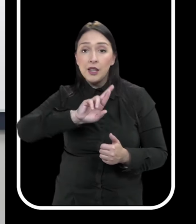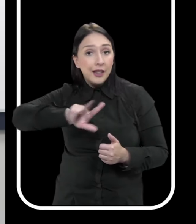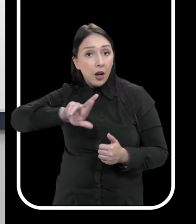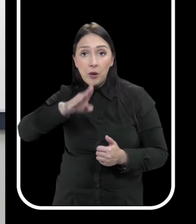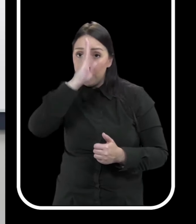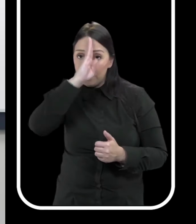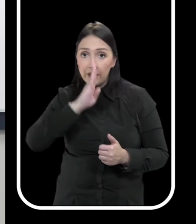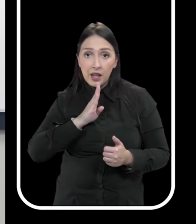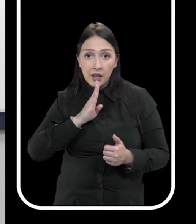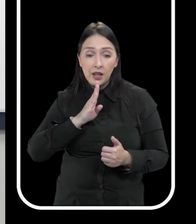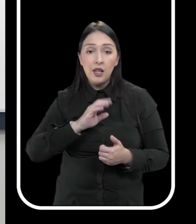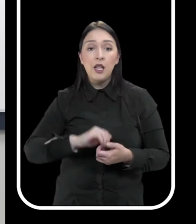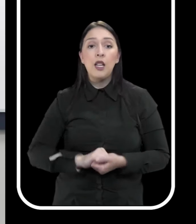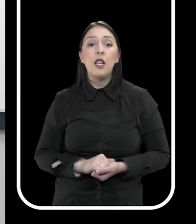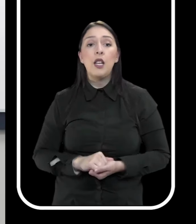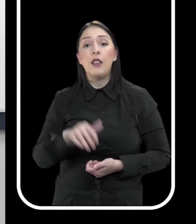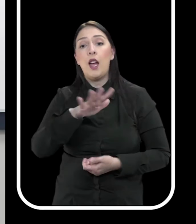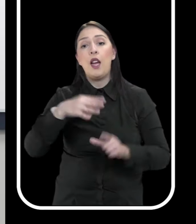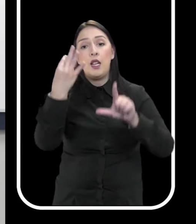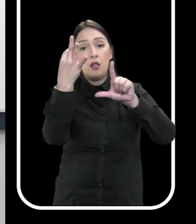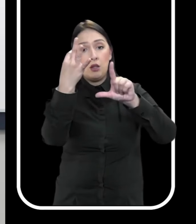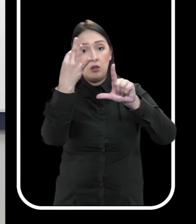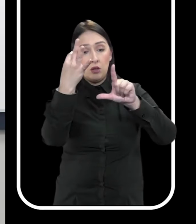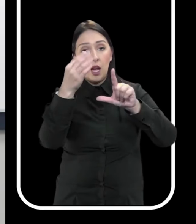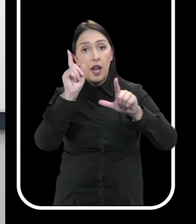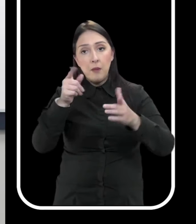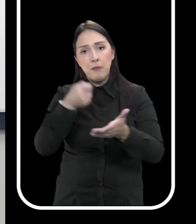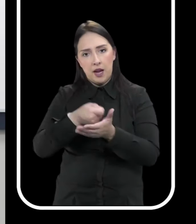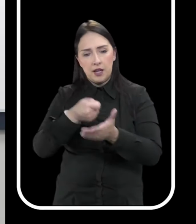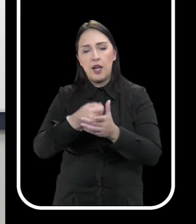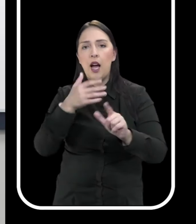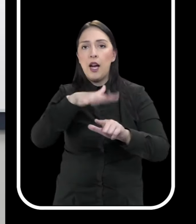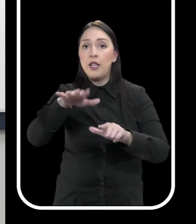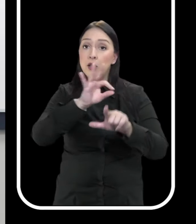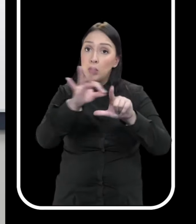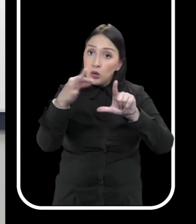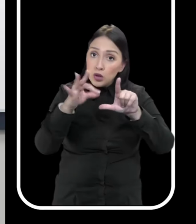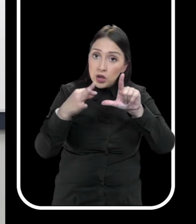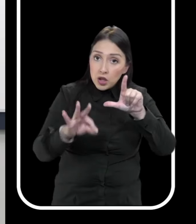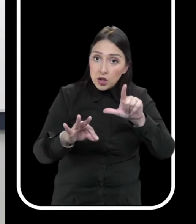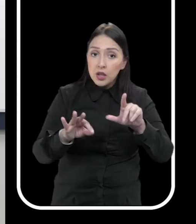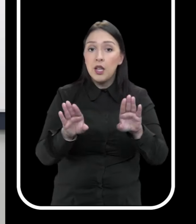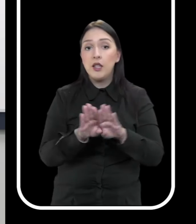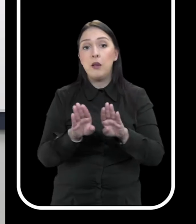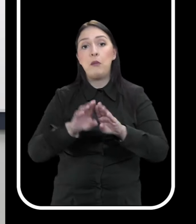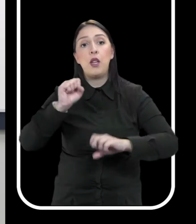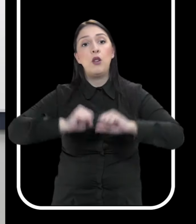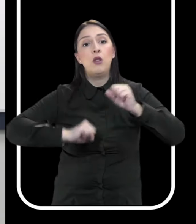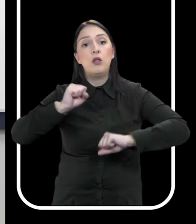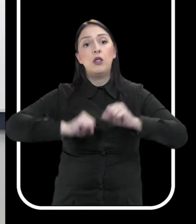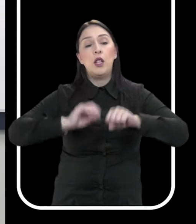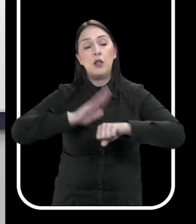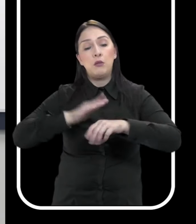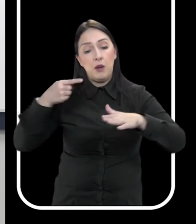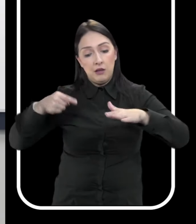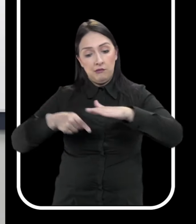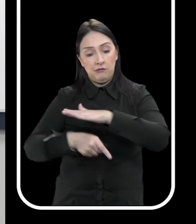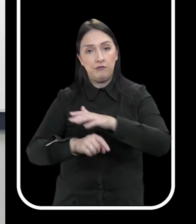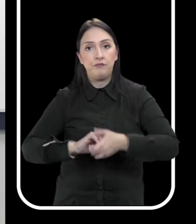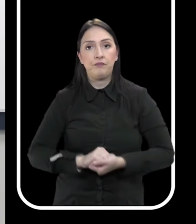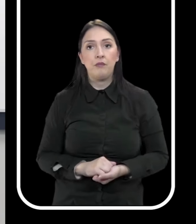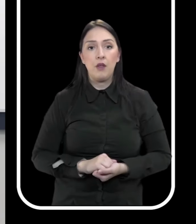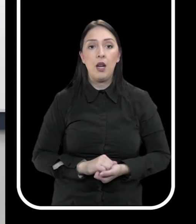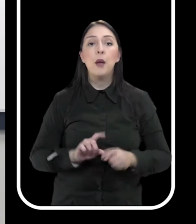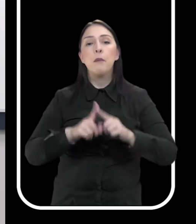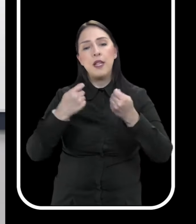na modalidade free, para a área de logística e também para outras áreas industriais mais